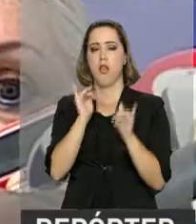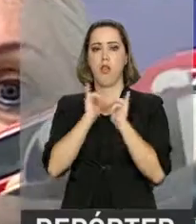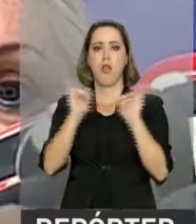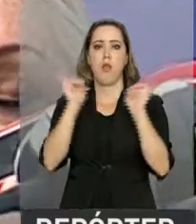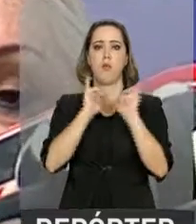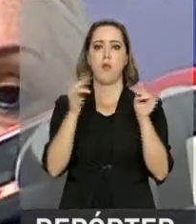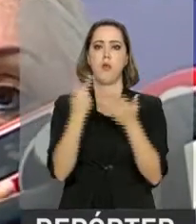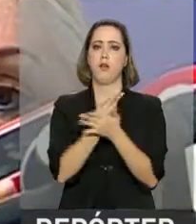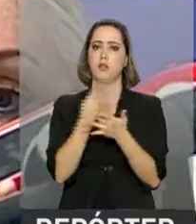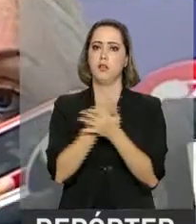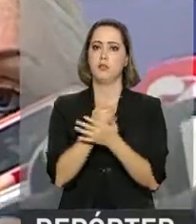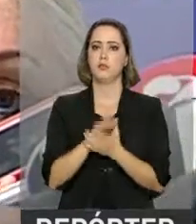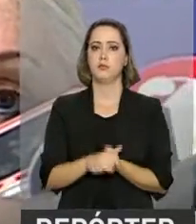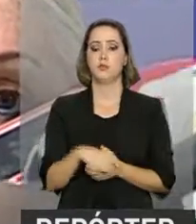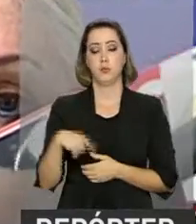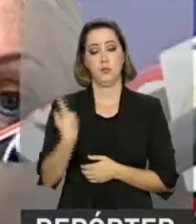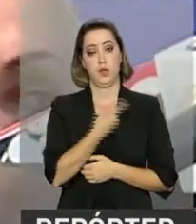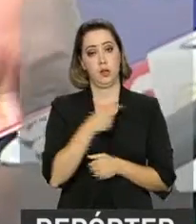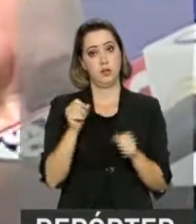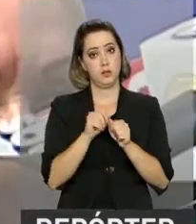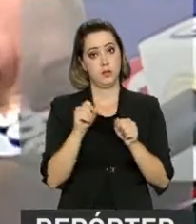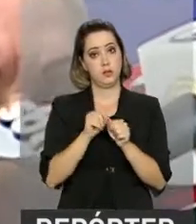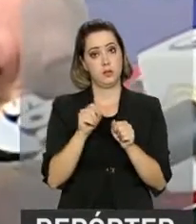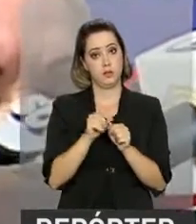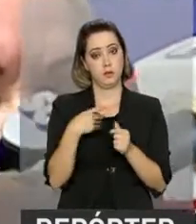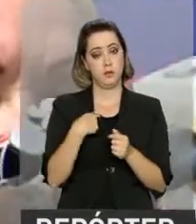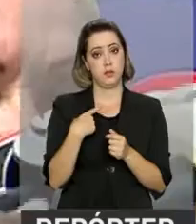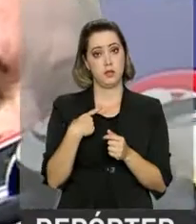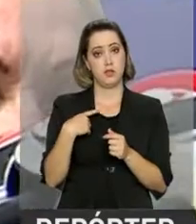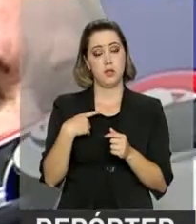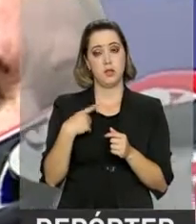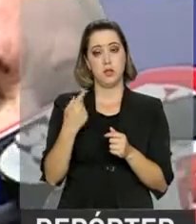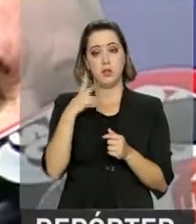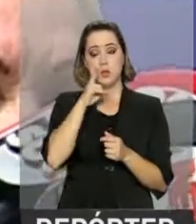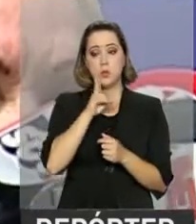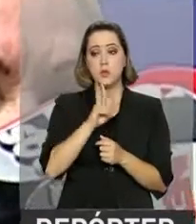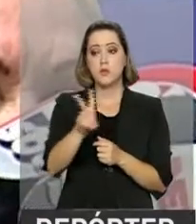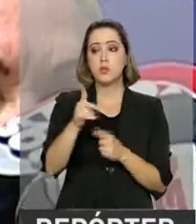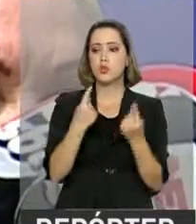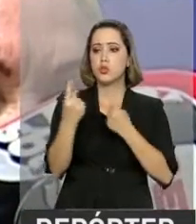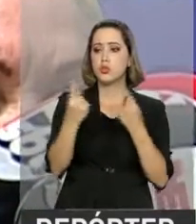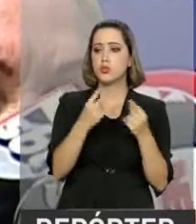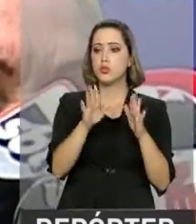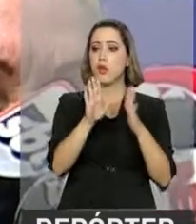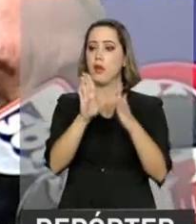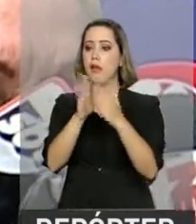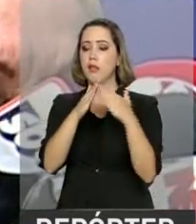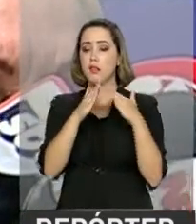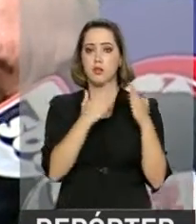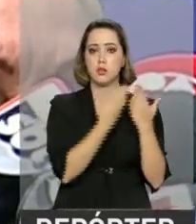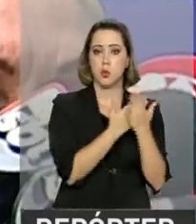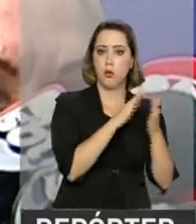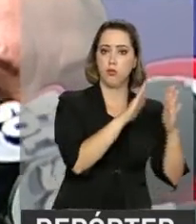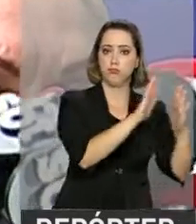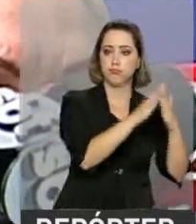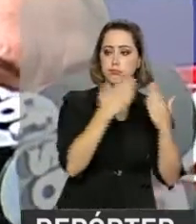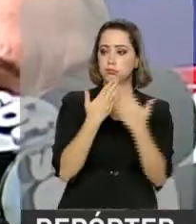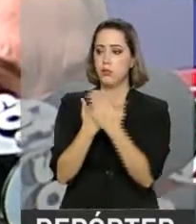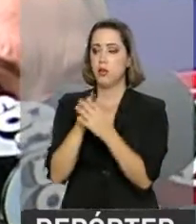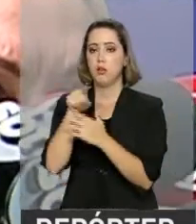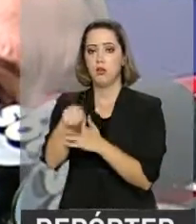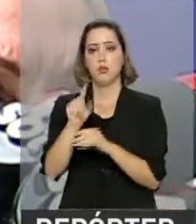equivocada. Promoveremos a avaliação individualizada de cada escola a partir dos mecanismos e